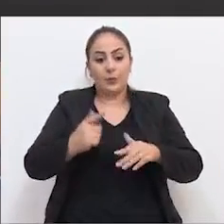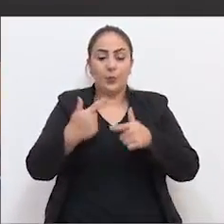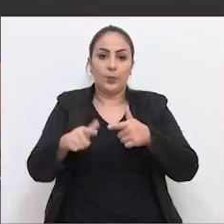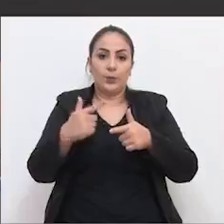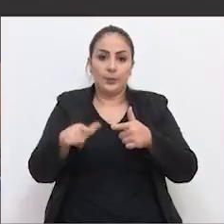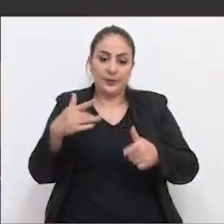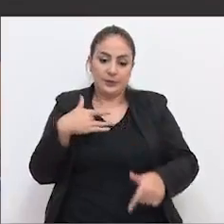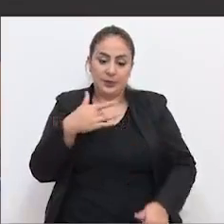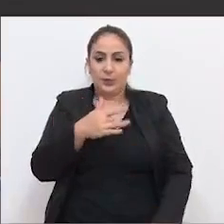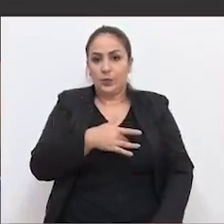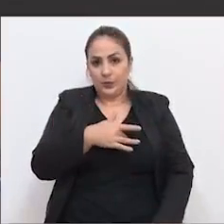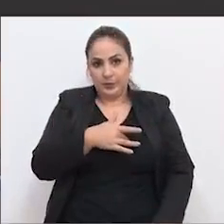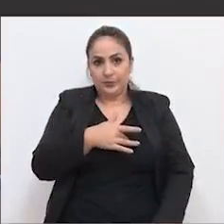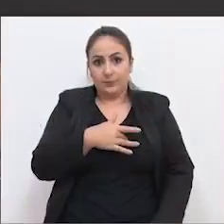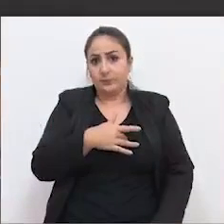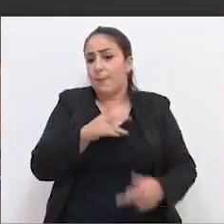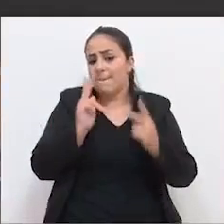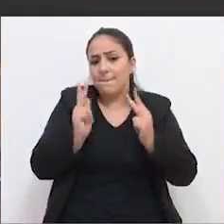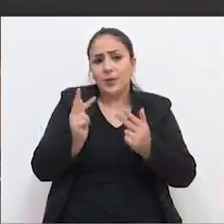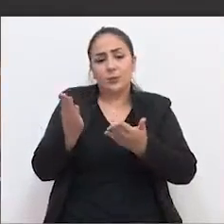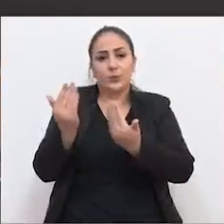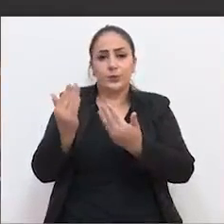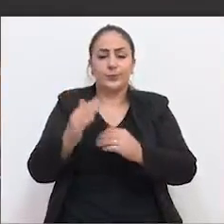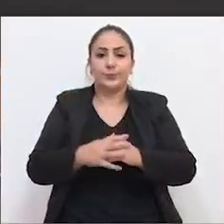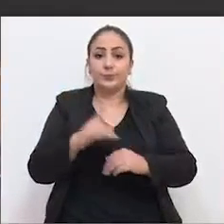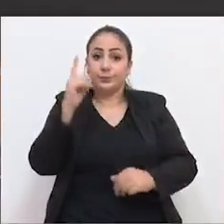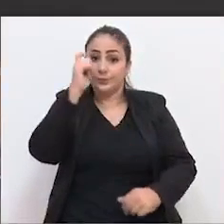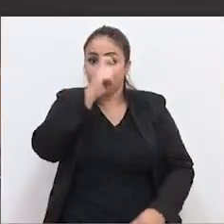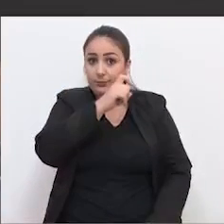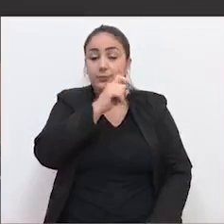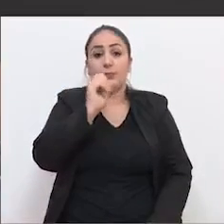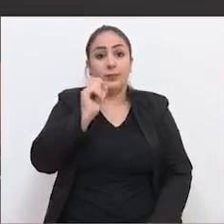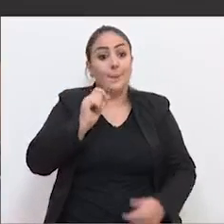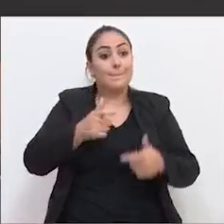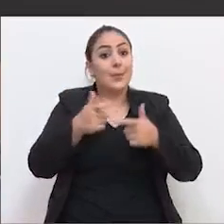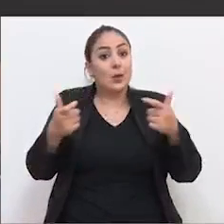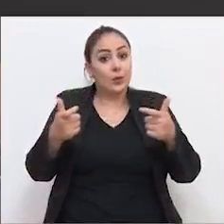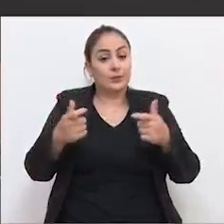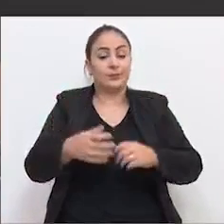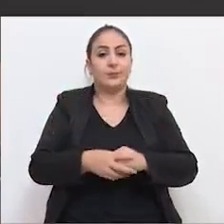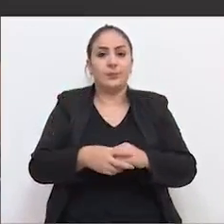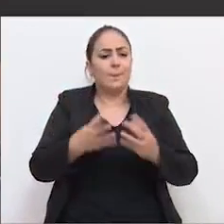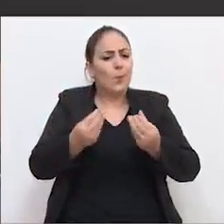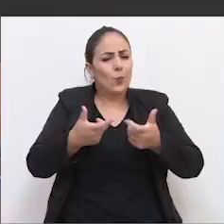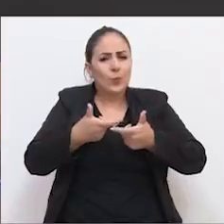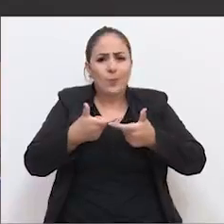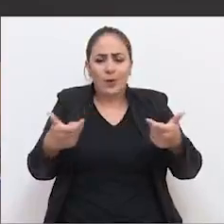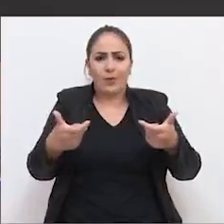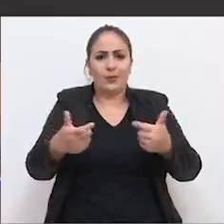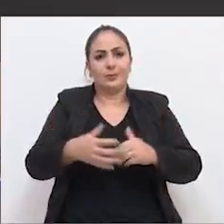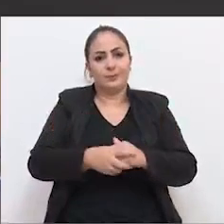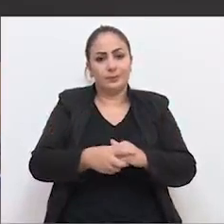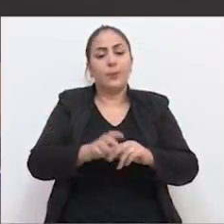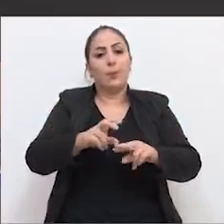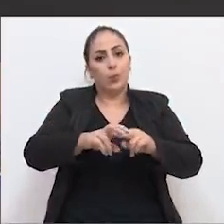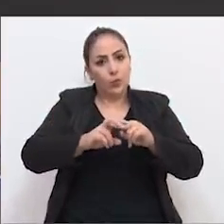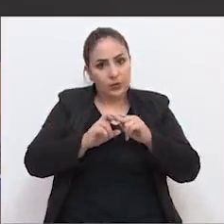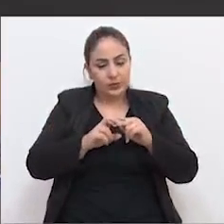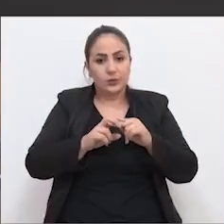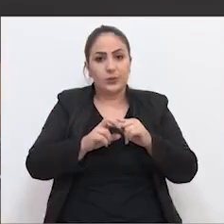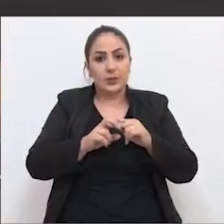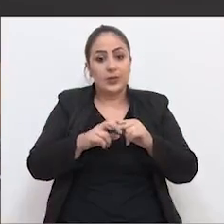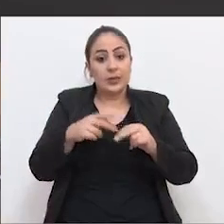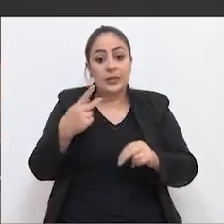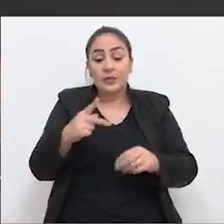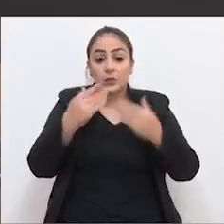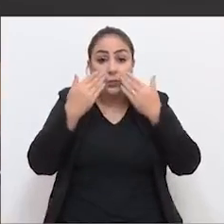pessoas com problemas de saúde, mesmo que jovens, que a dificuldade é maior, muito maior.